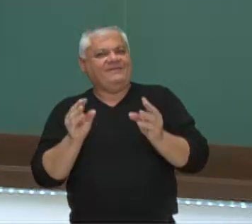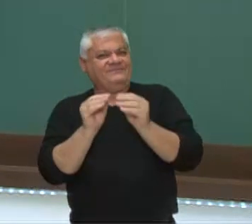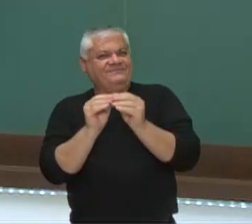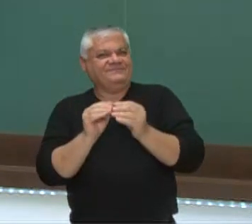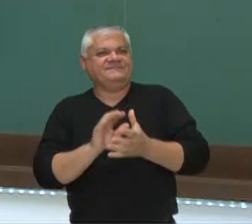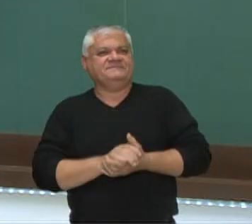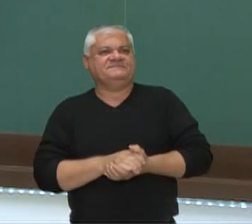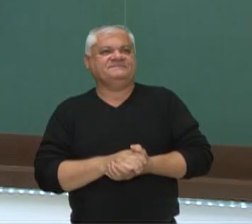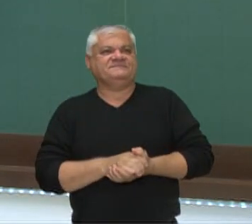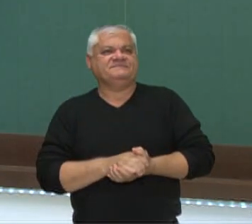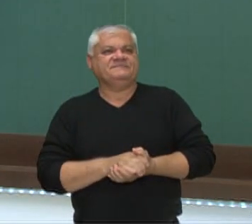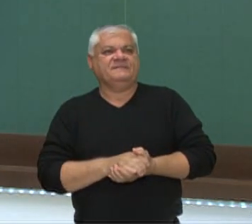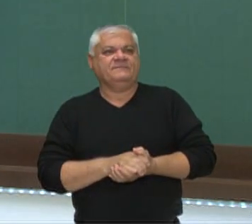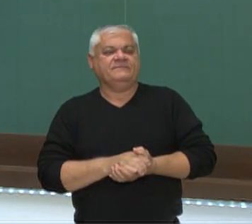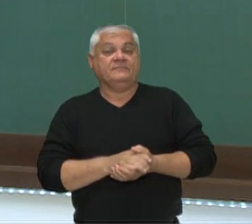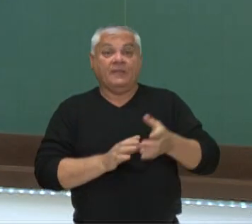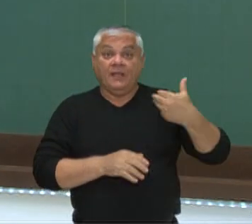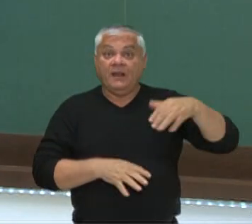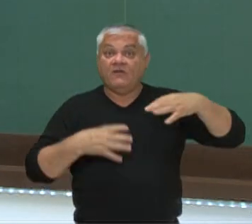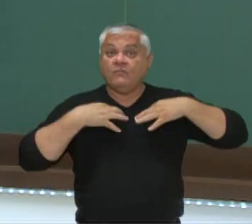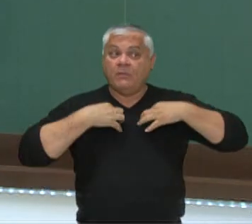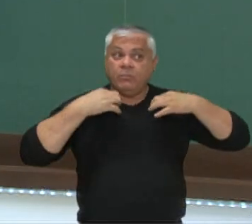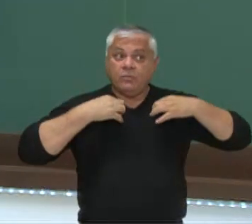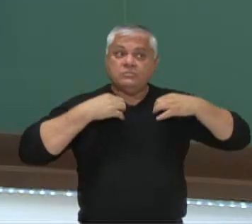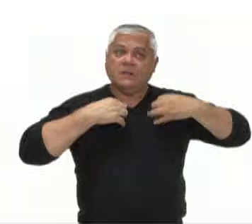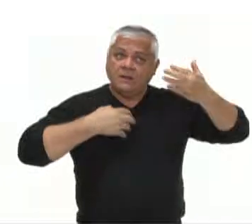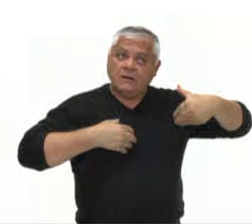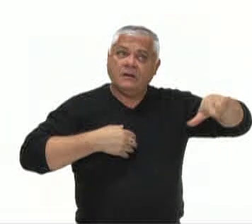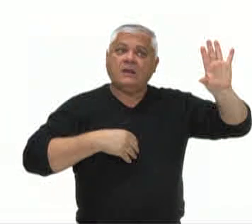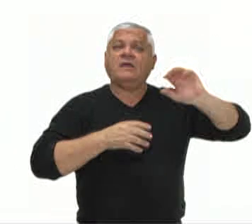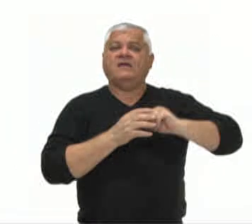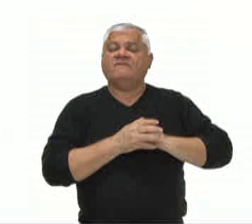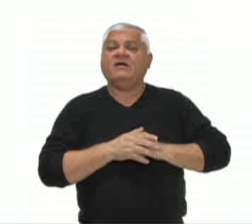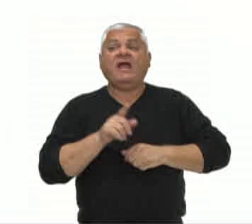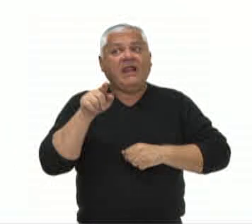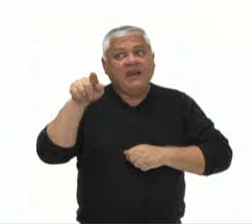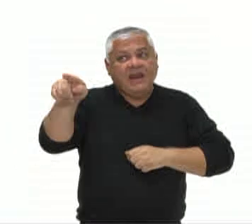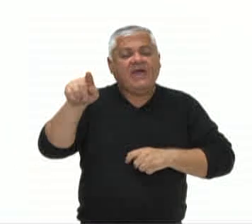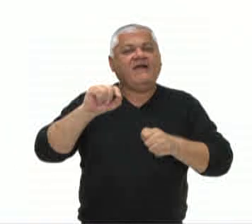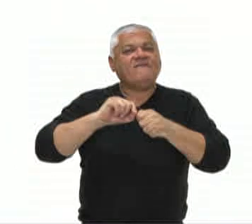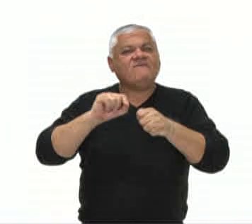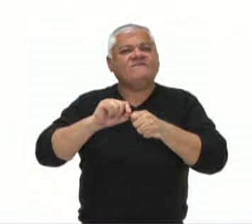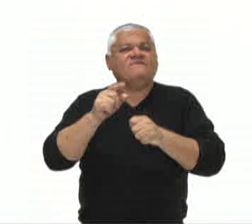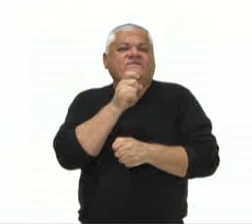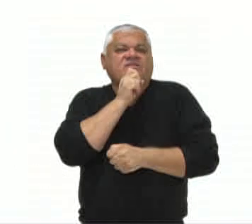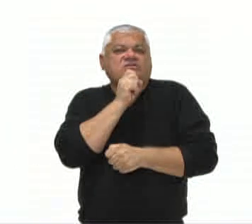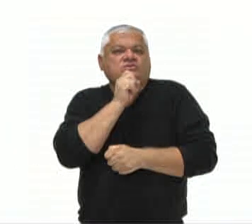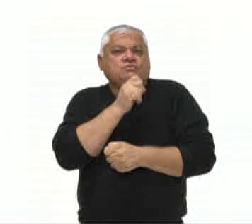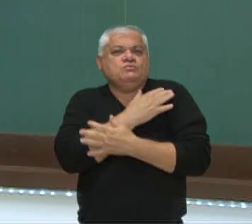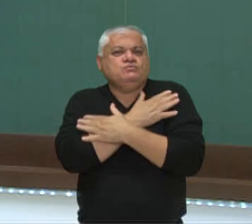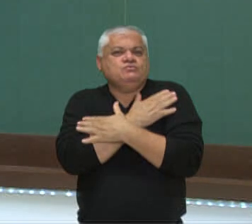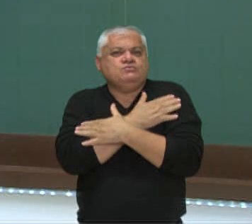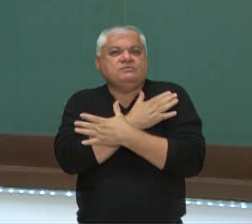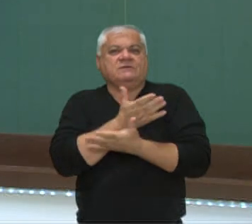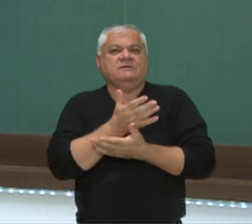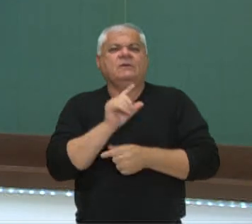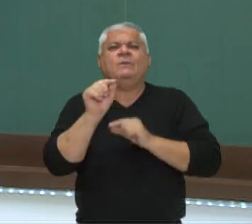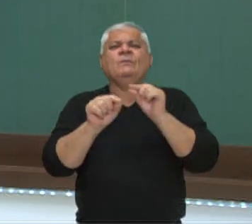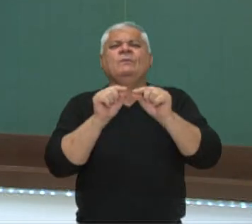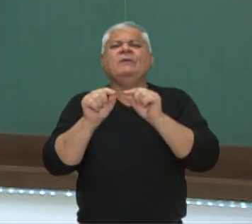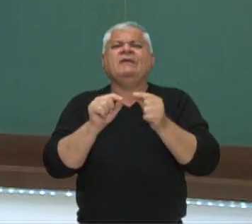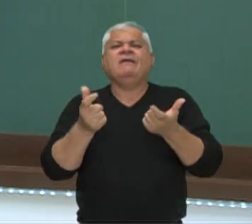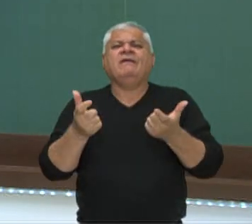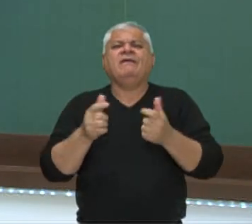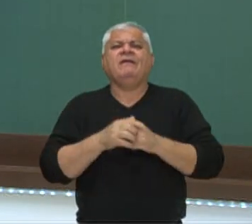conclusiva. E o último exemplo, leve uma blusa que lá faz frio. O que? Nesta